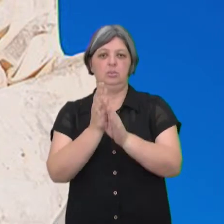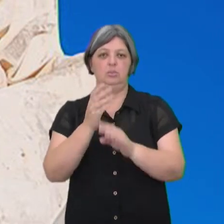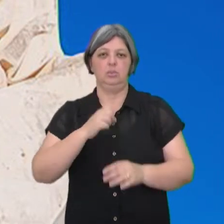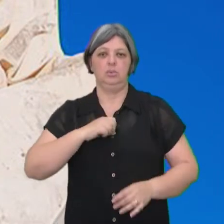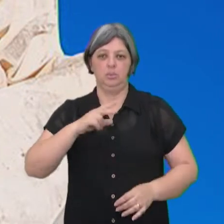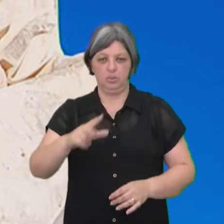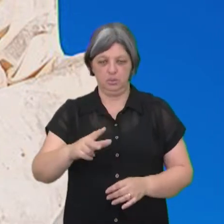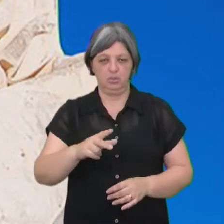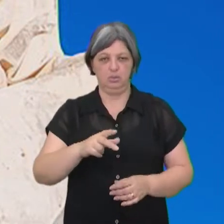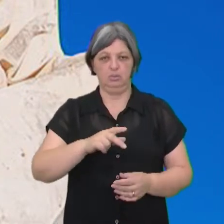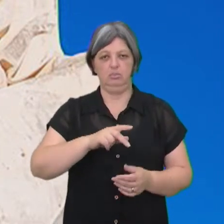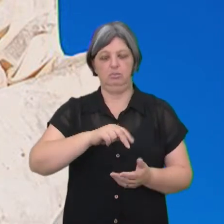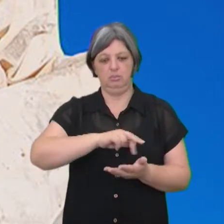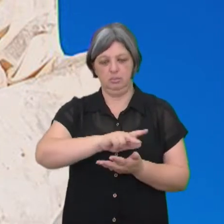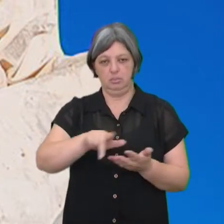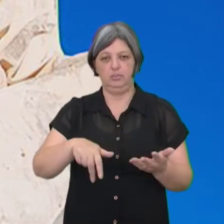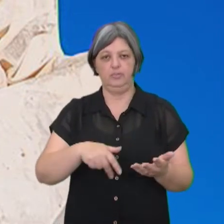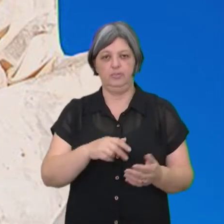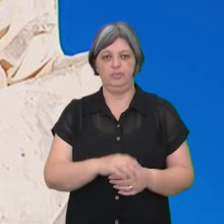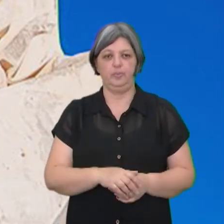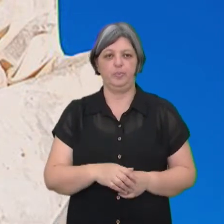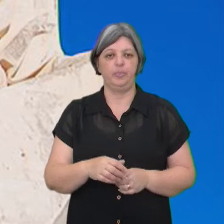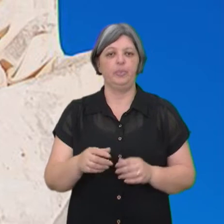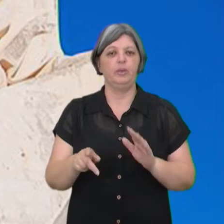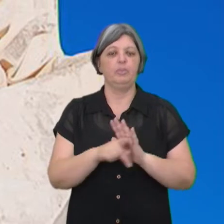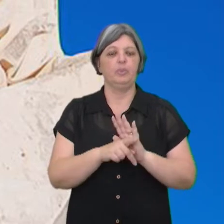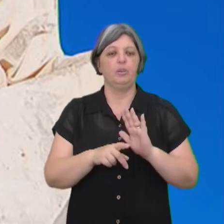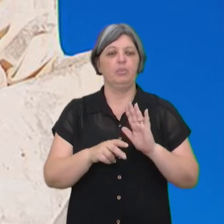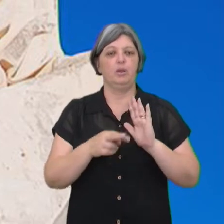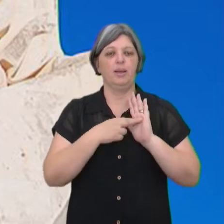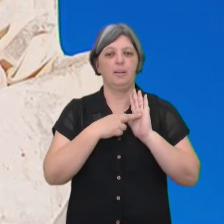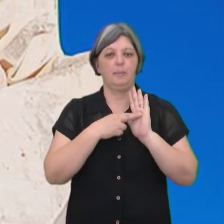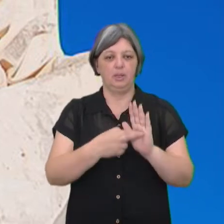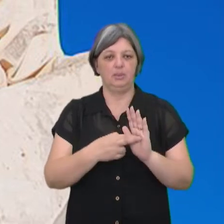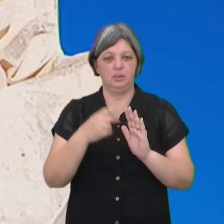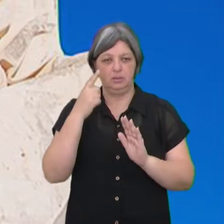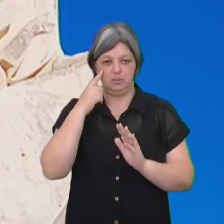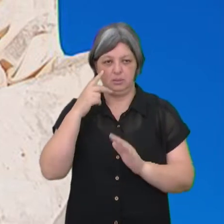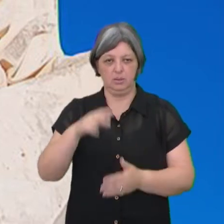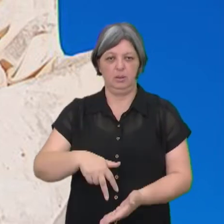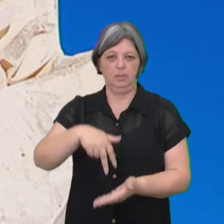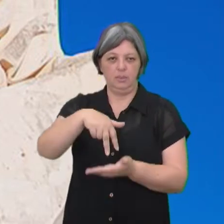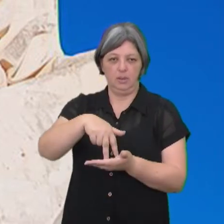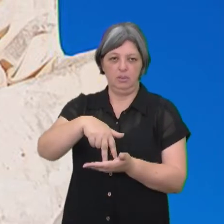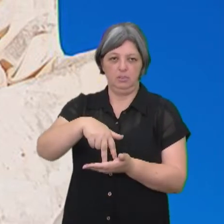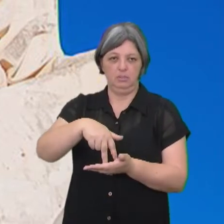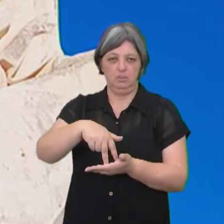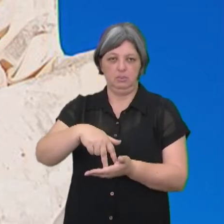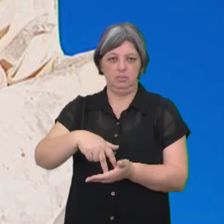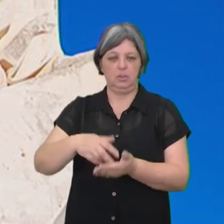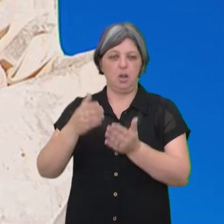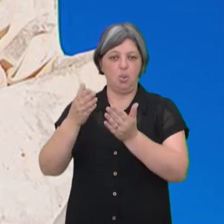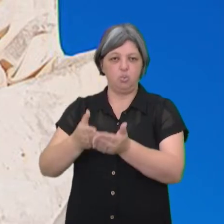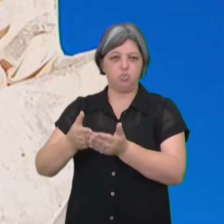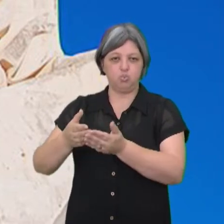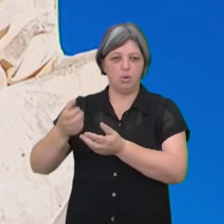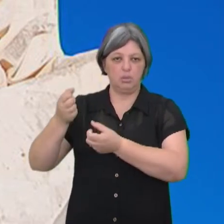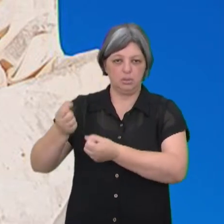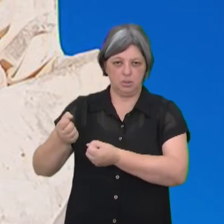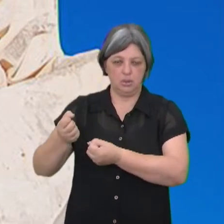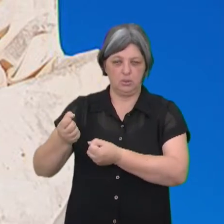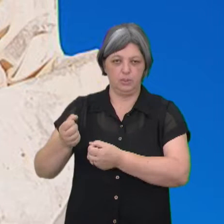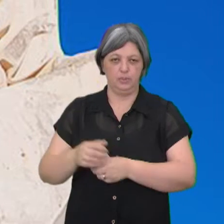estão representados aí, inclusive esse primeiro que está em pé segurando um navio, é a pessoa